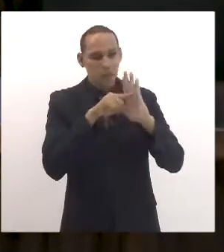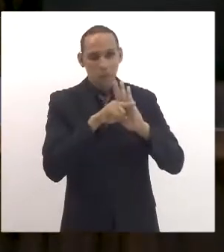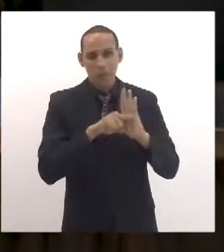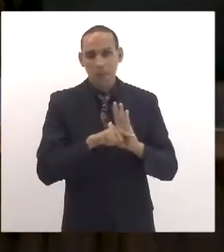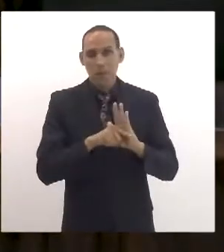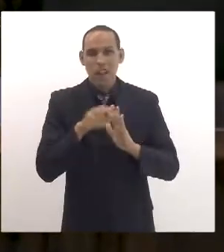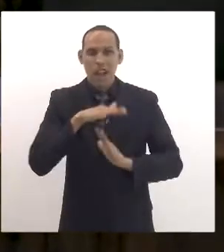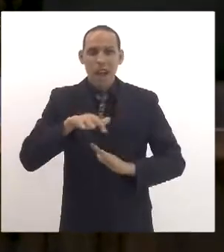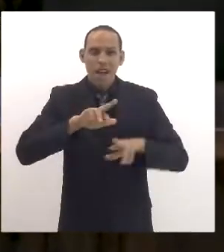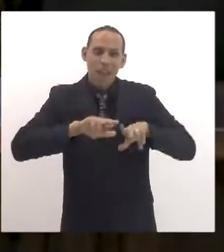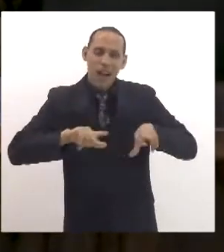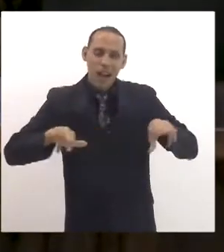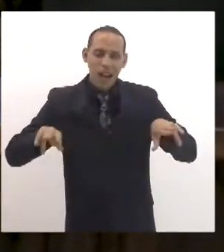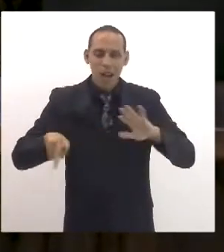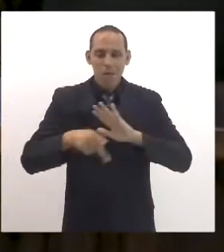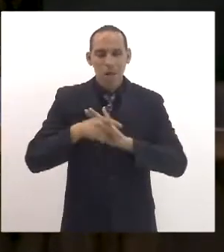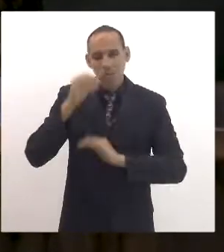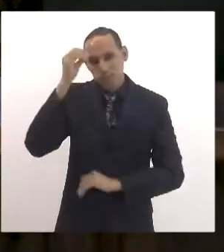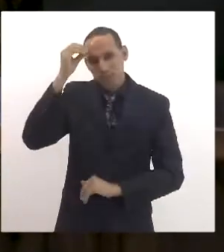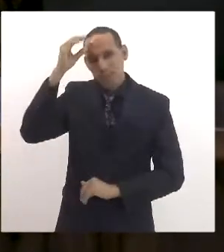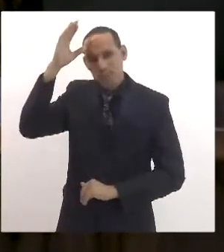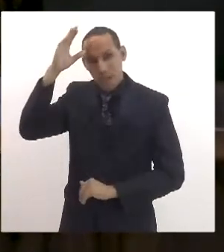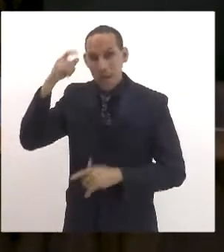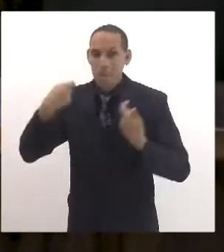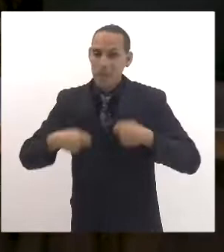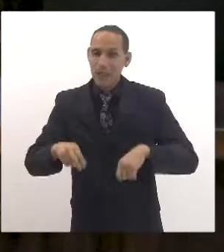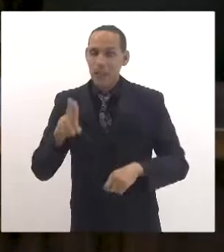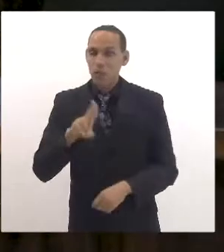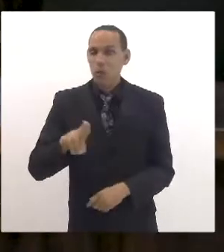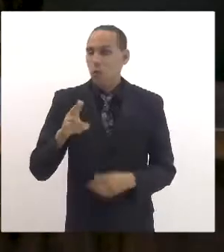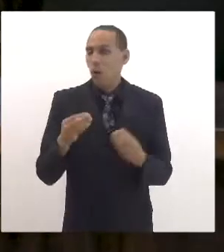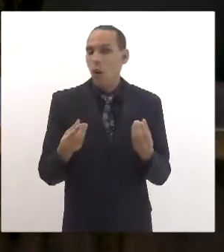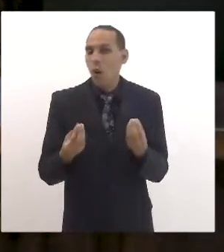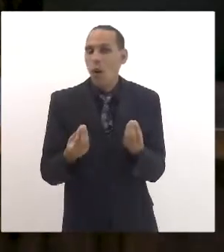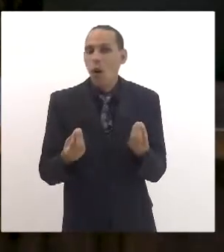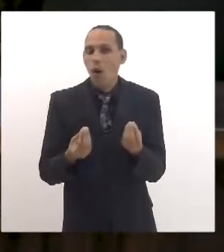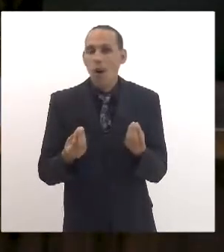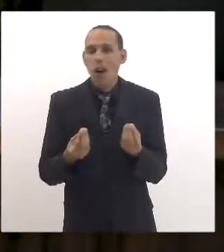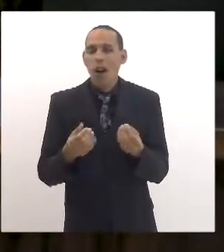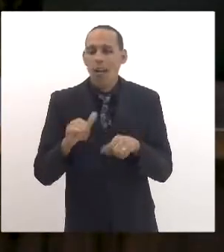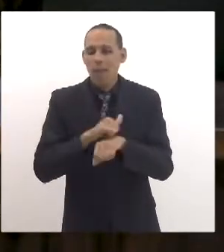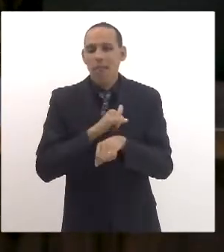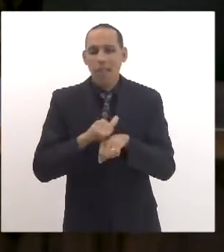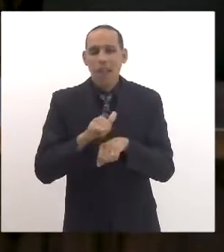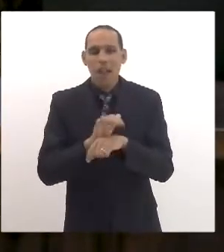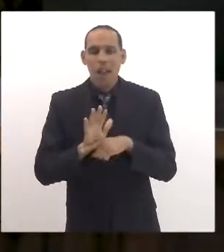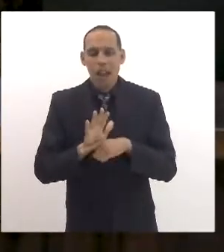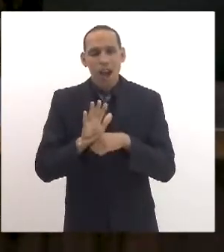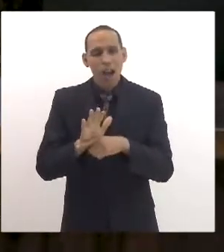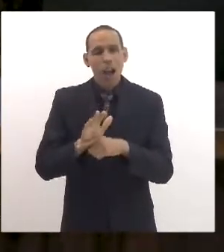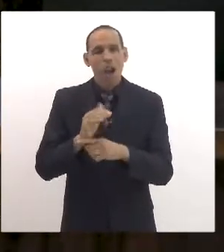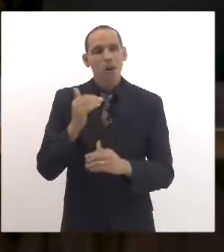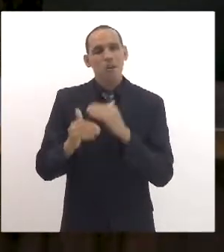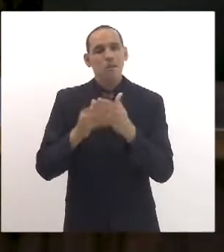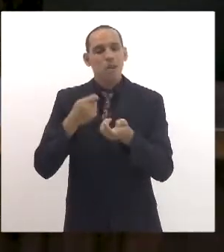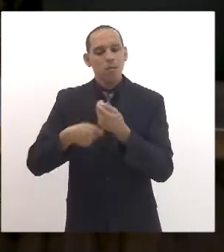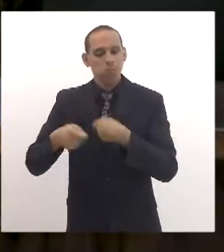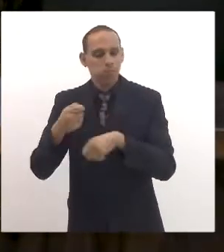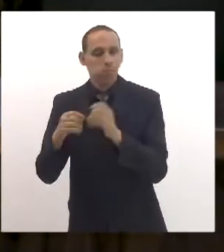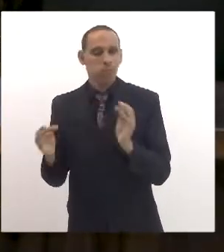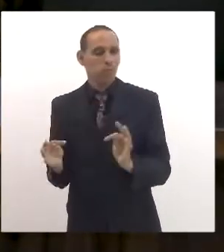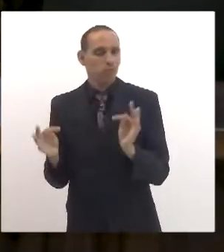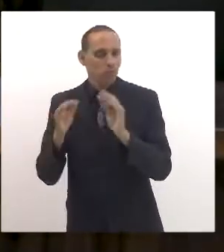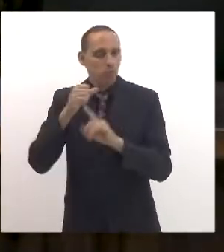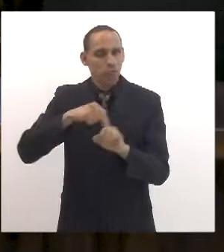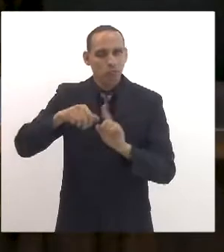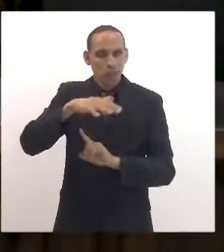várias áreas de conhecimento. Isso precisa ser utilizado como um trunfo no nosso processo de desenvolvimento econômico, tecnológico e